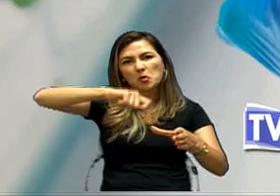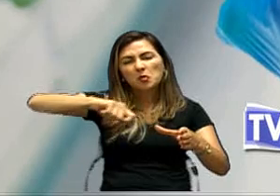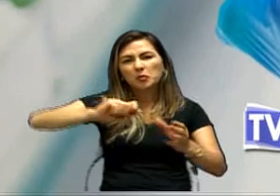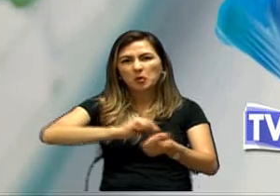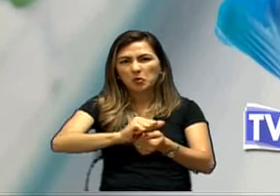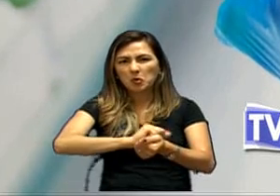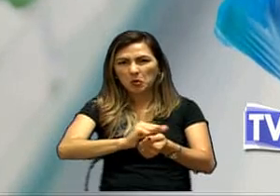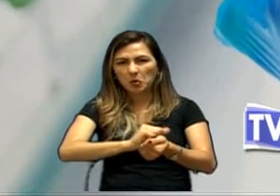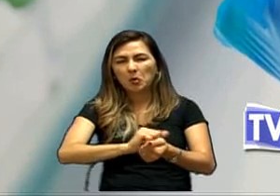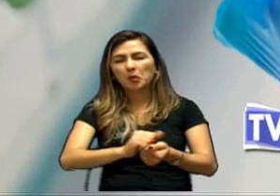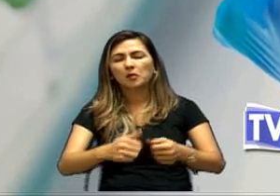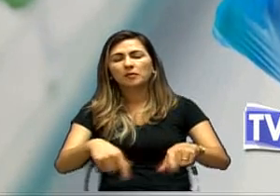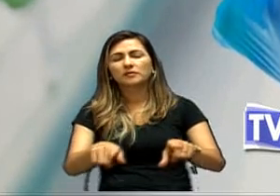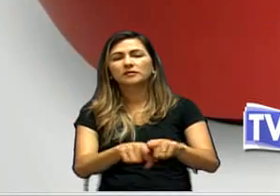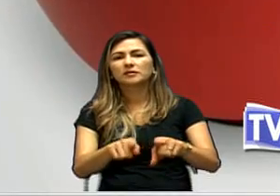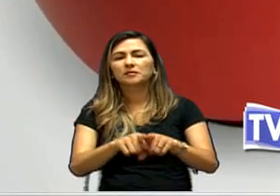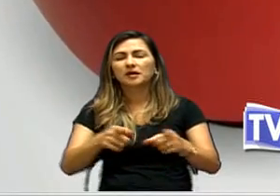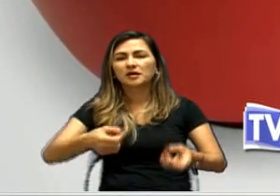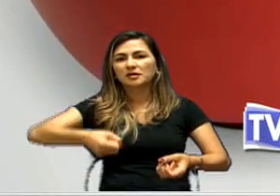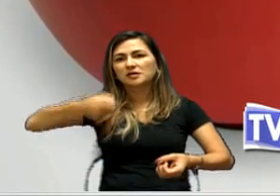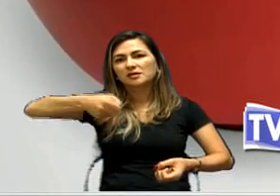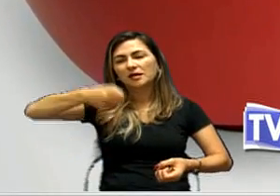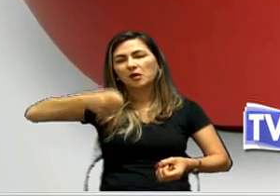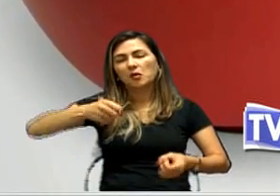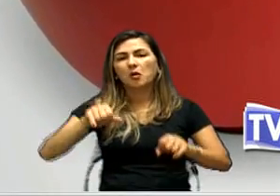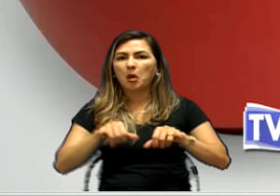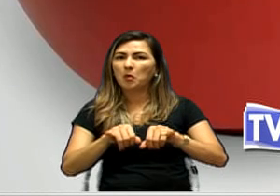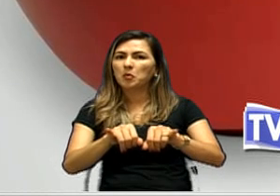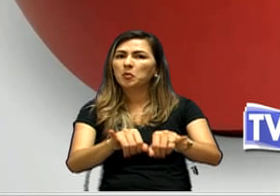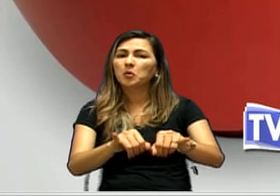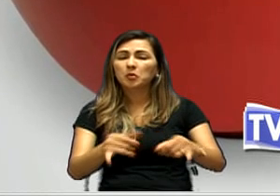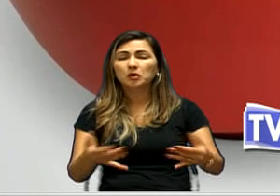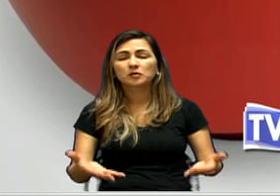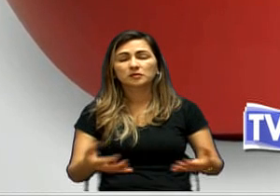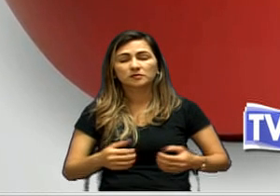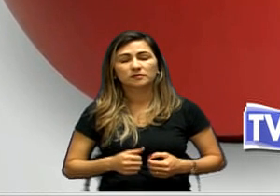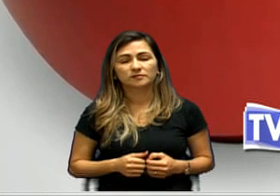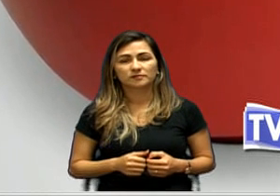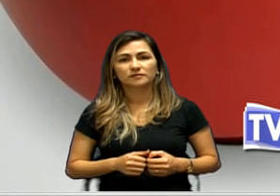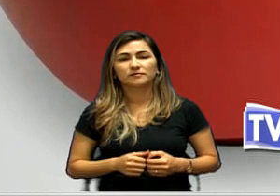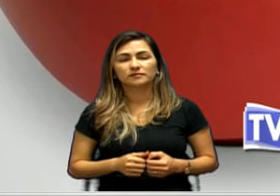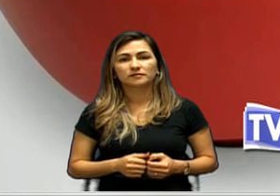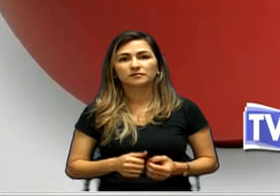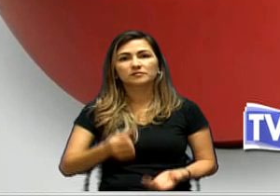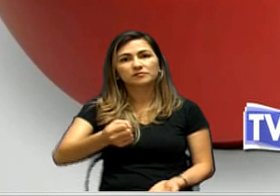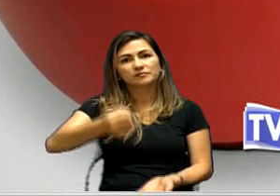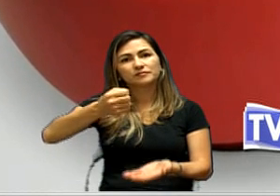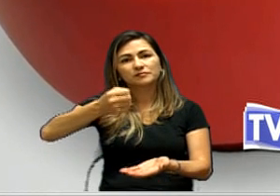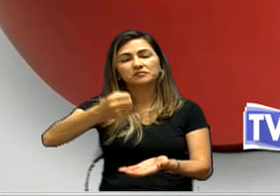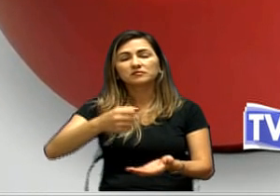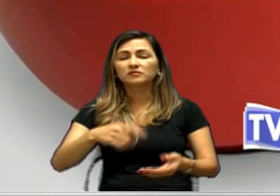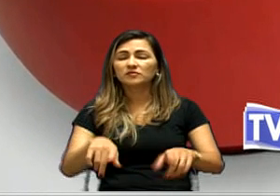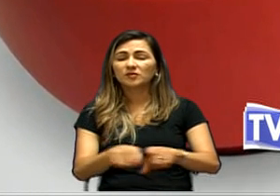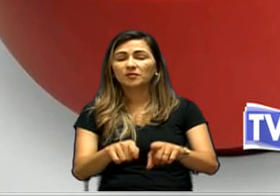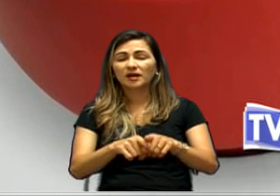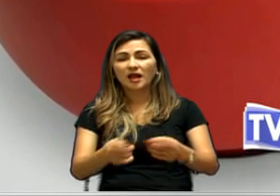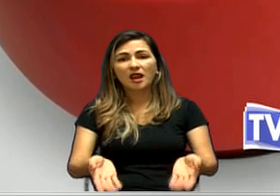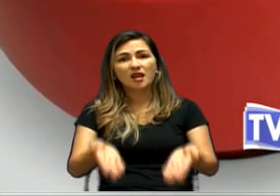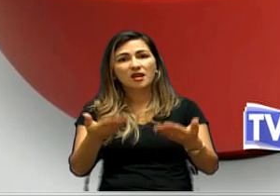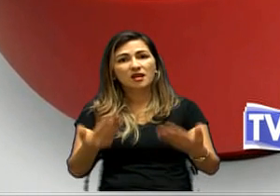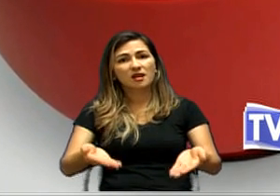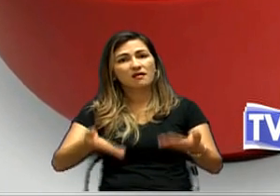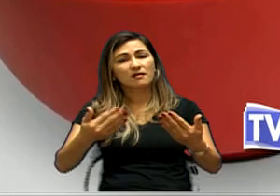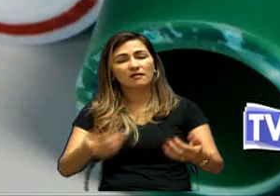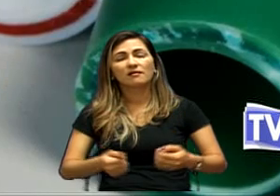de supermercado, potes, entre outros. É difícil de ser quebrado, resistente a baixas temperaturas, leve, impermeável, rígido e